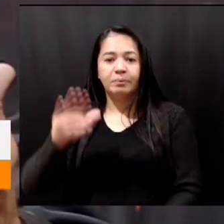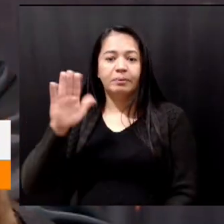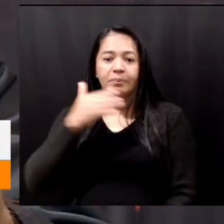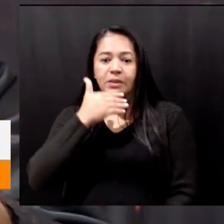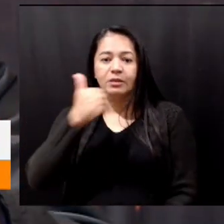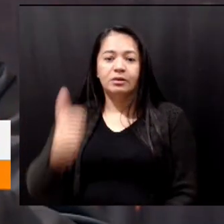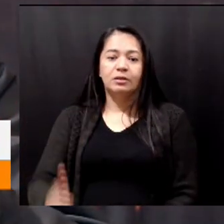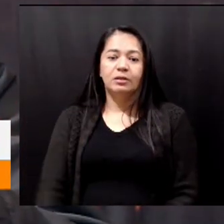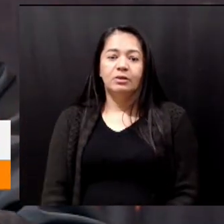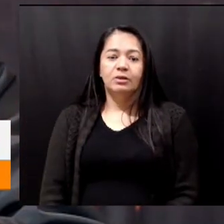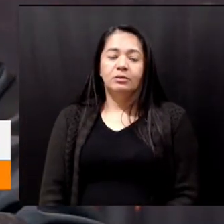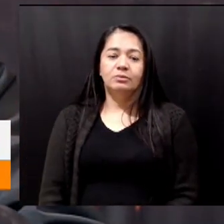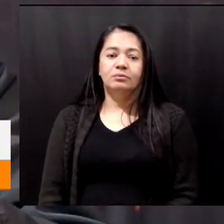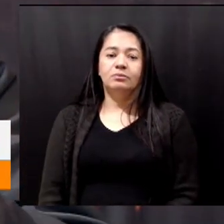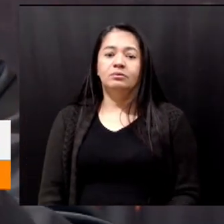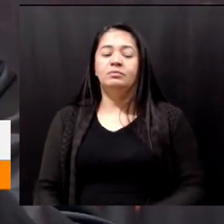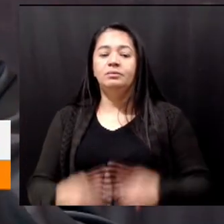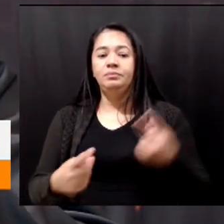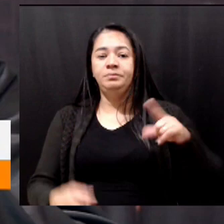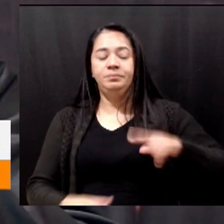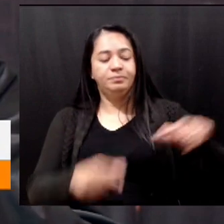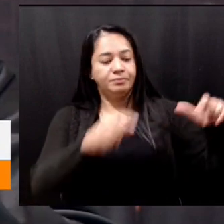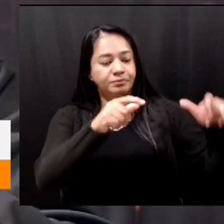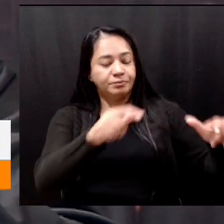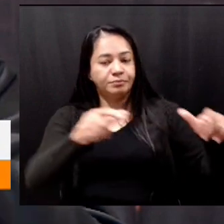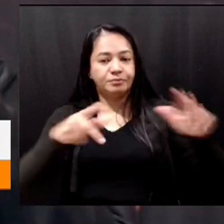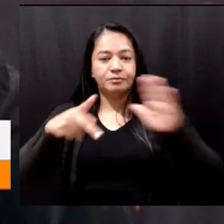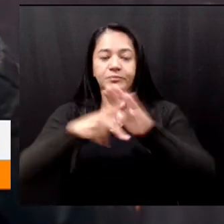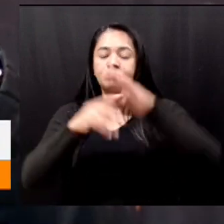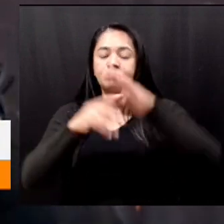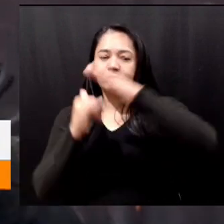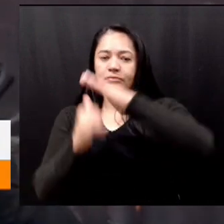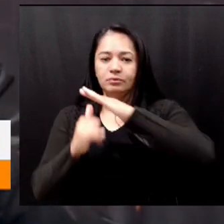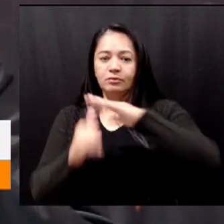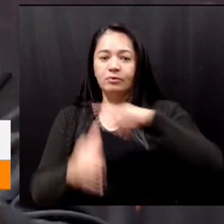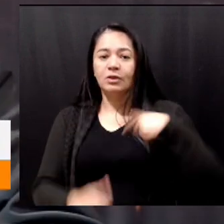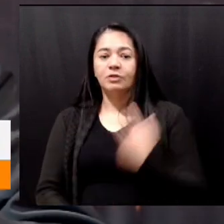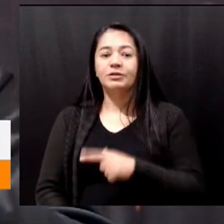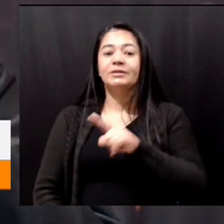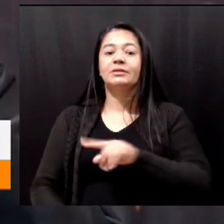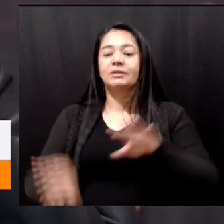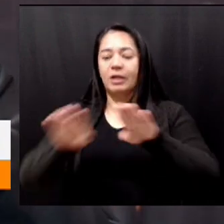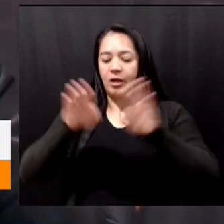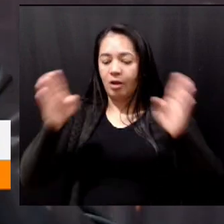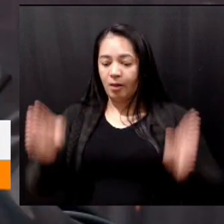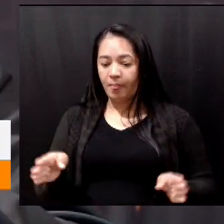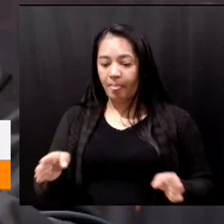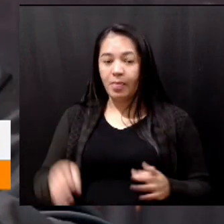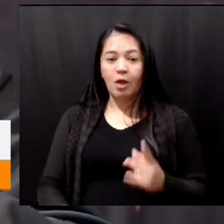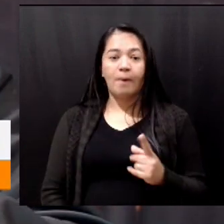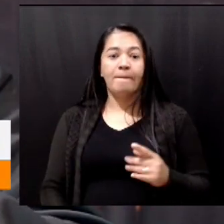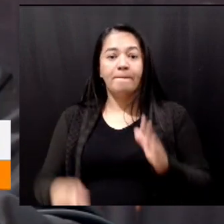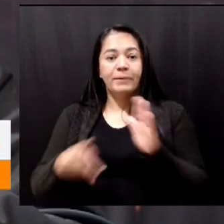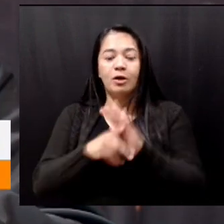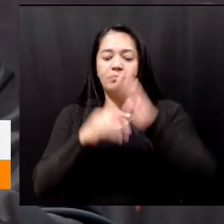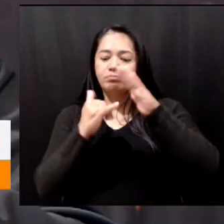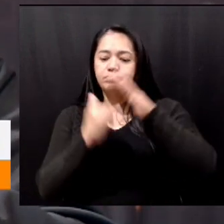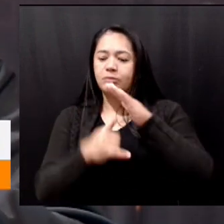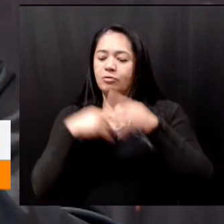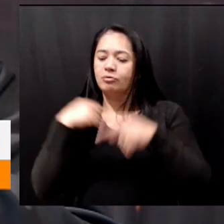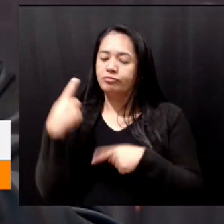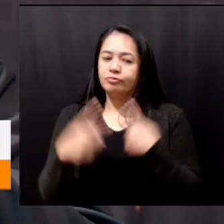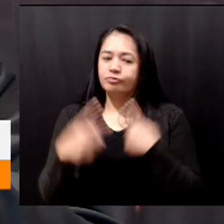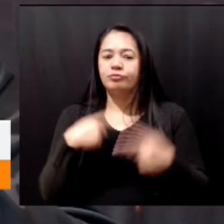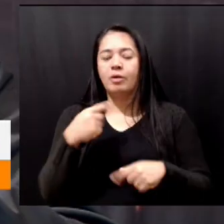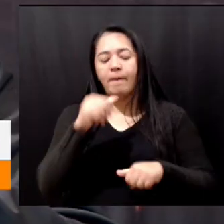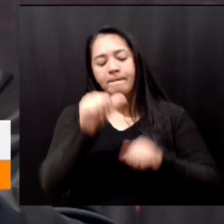das Startups para exposição, a gente tem um palco exclusivo para startups, onde fica rodando o tempo todo, né?